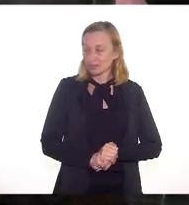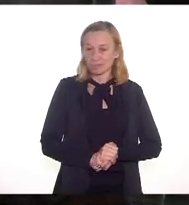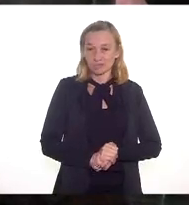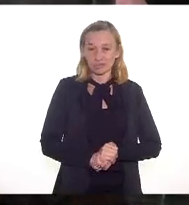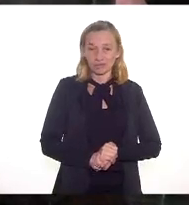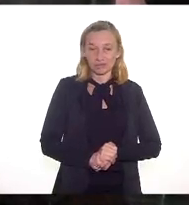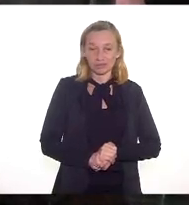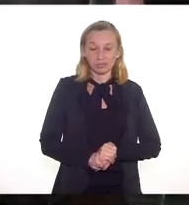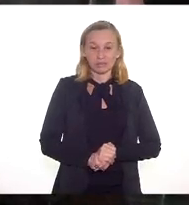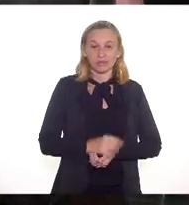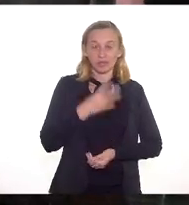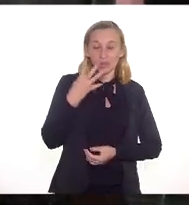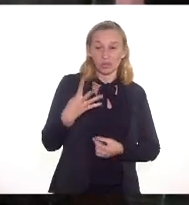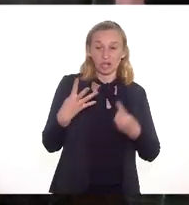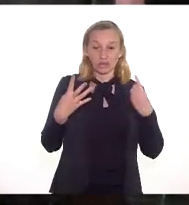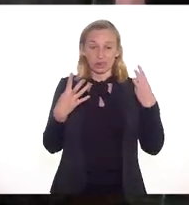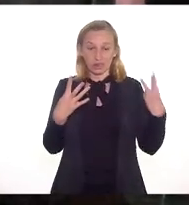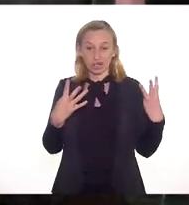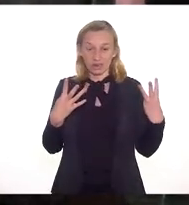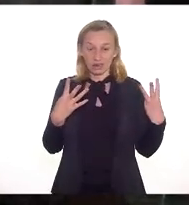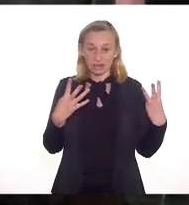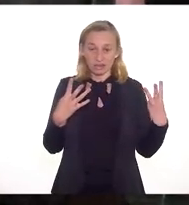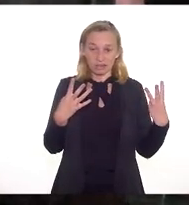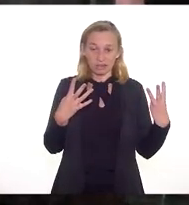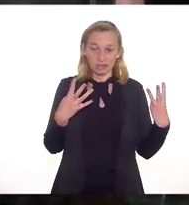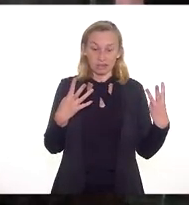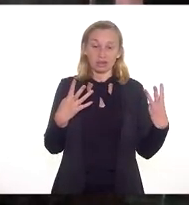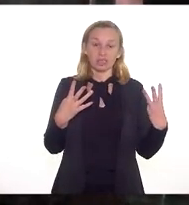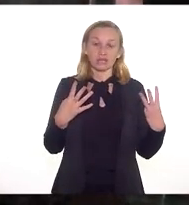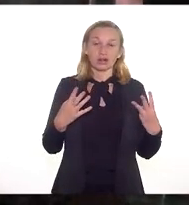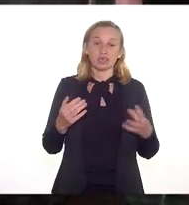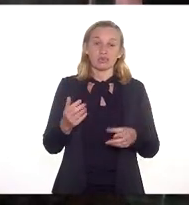Por 4-3, venceu o voto divergente.